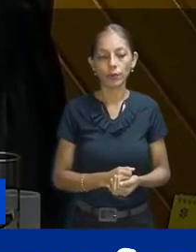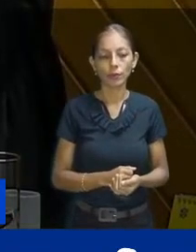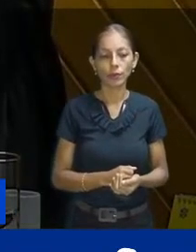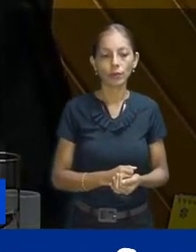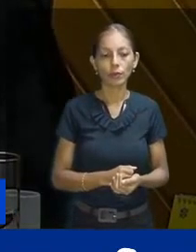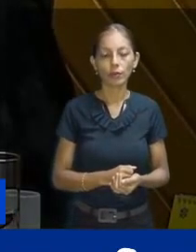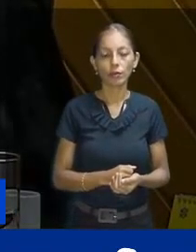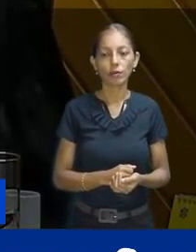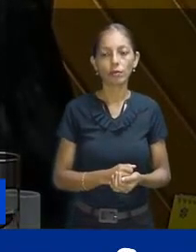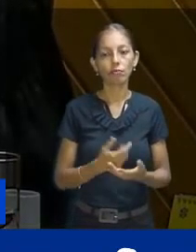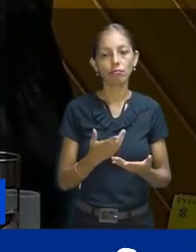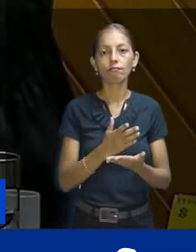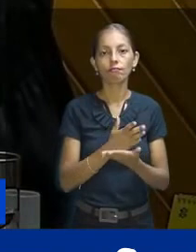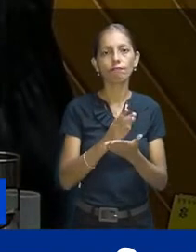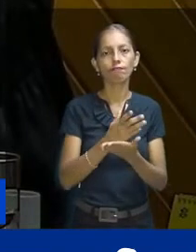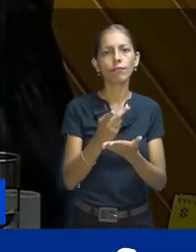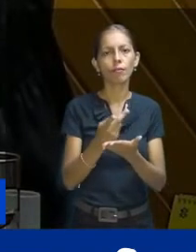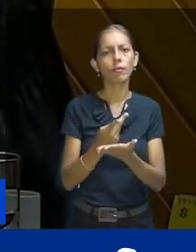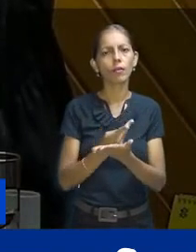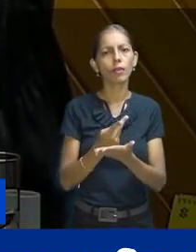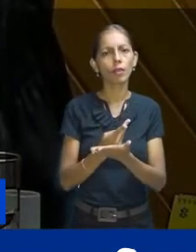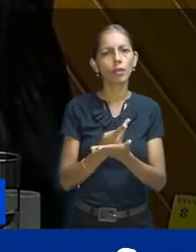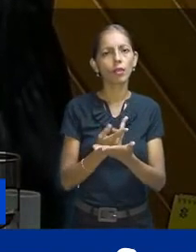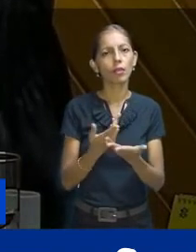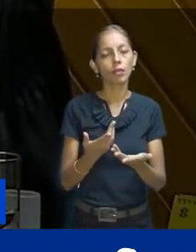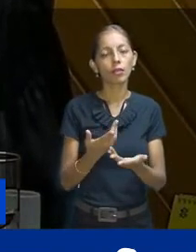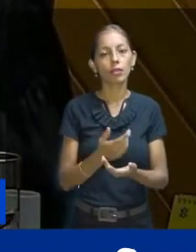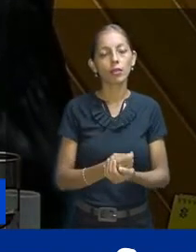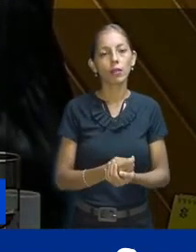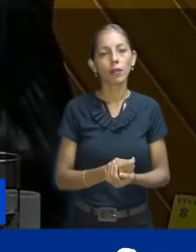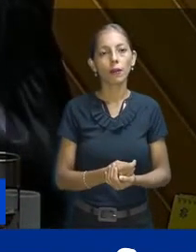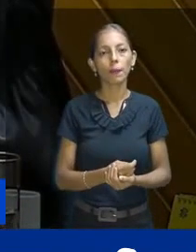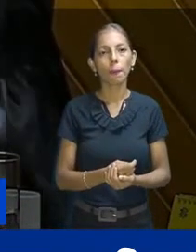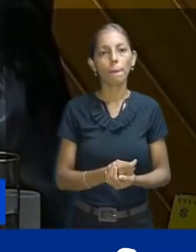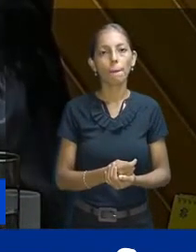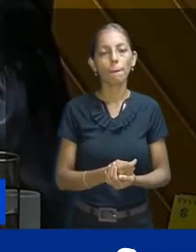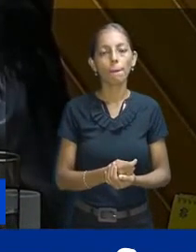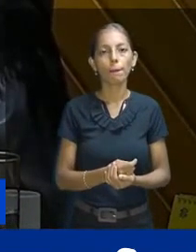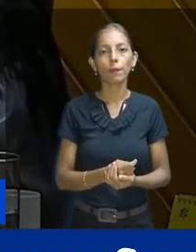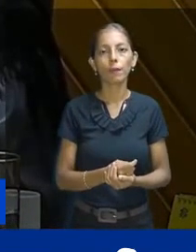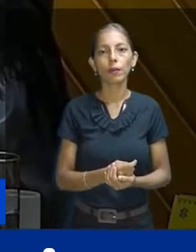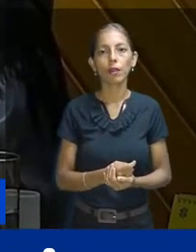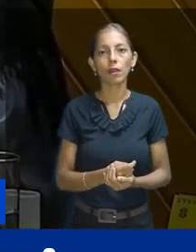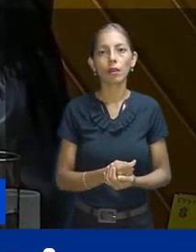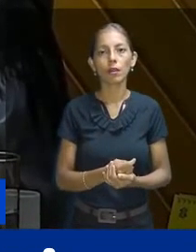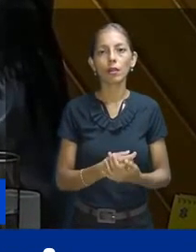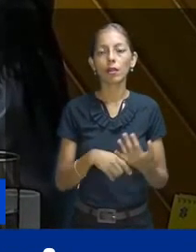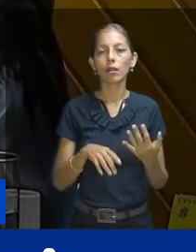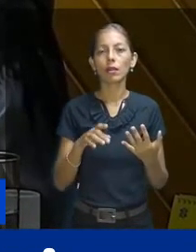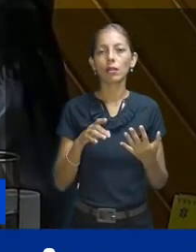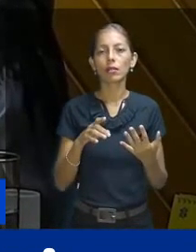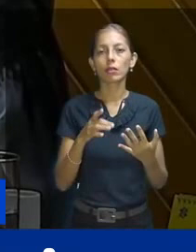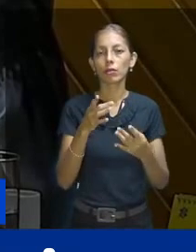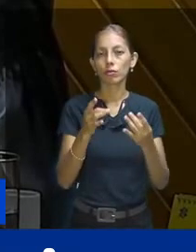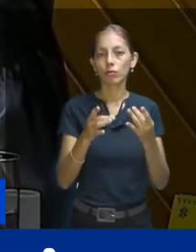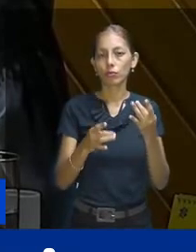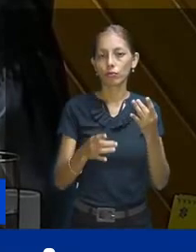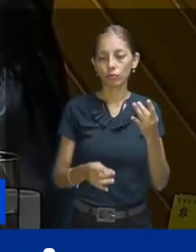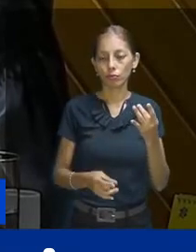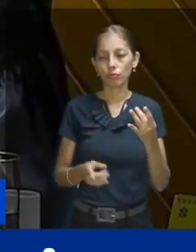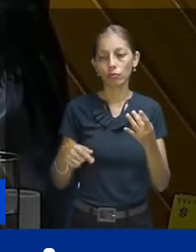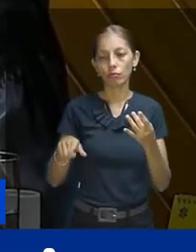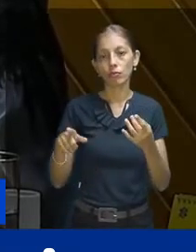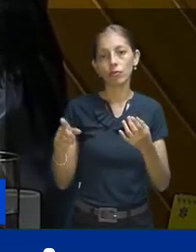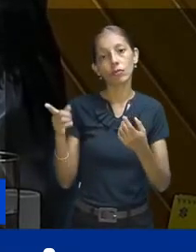as irregularidades, a irresignação expressa por meio dos embargos, configura inconformismo que